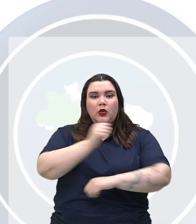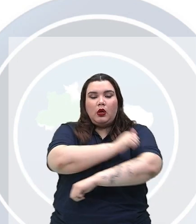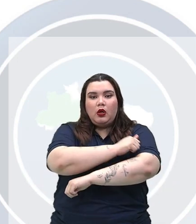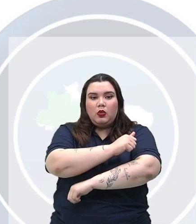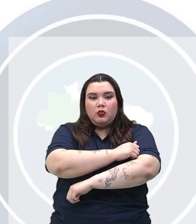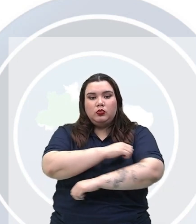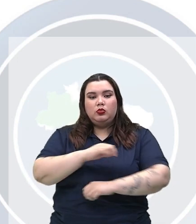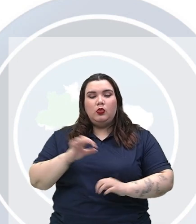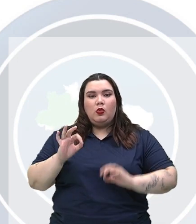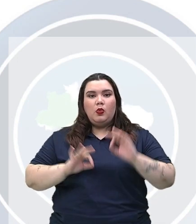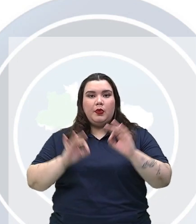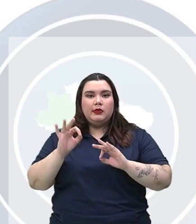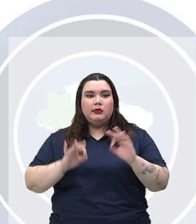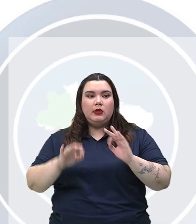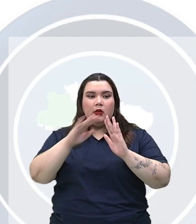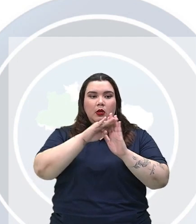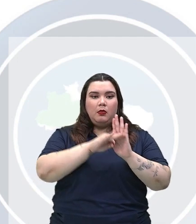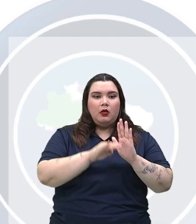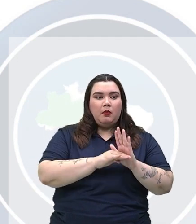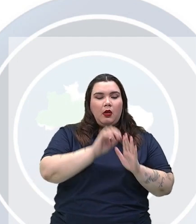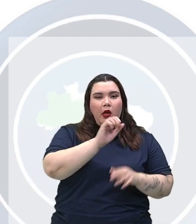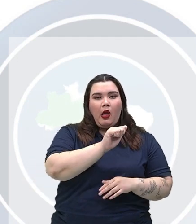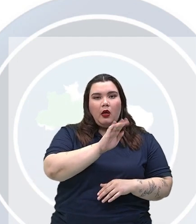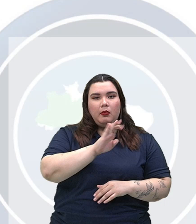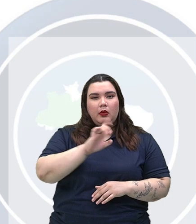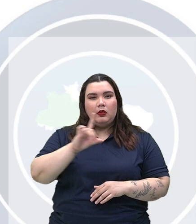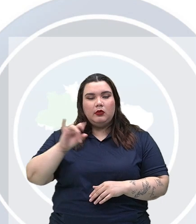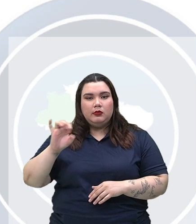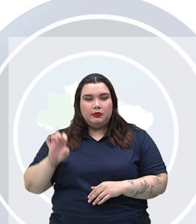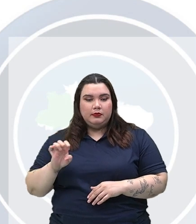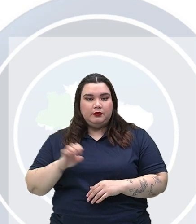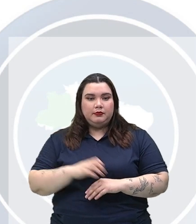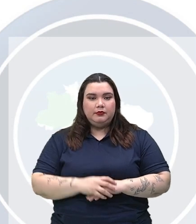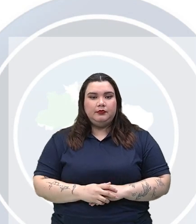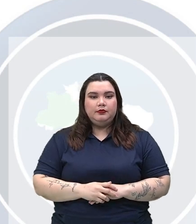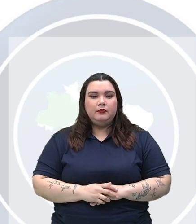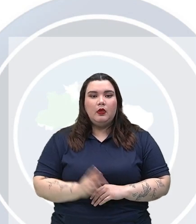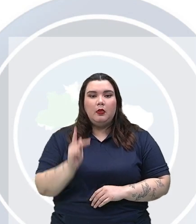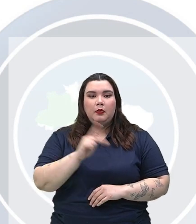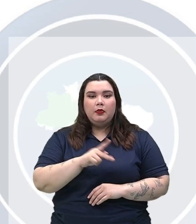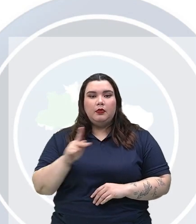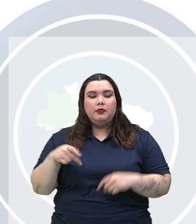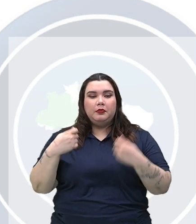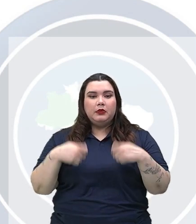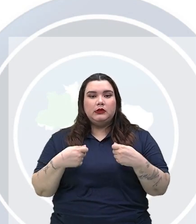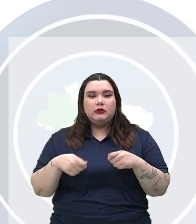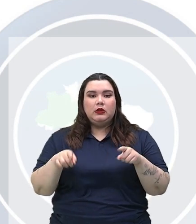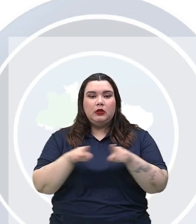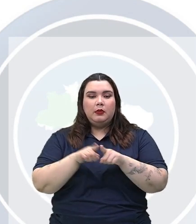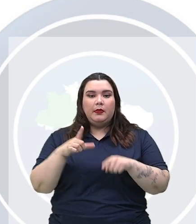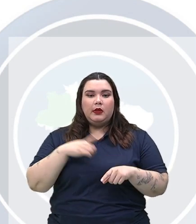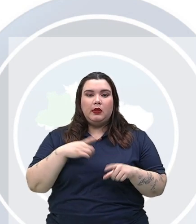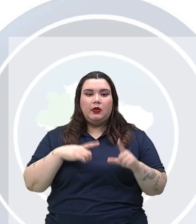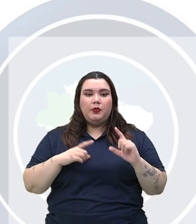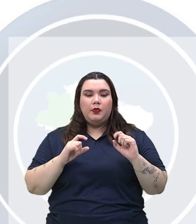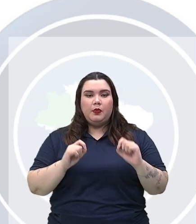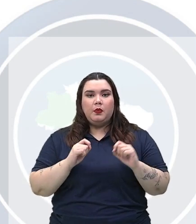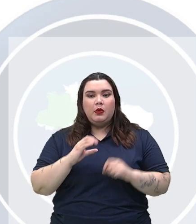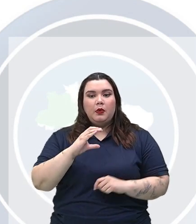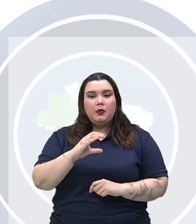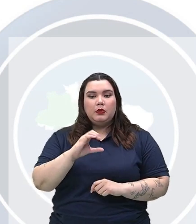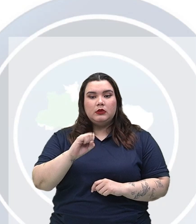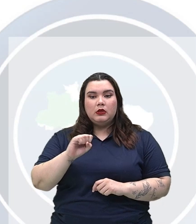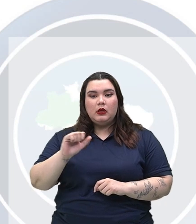ordem crescente. O que mais que deve conter? O professor deve ter também em mãos o cronograma de sequência de